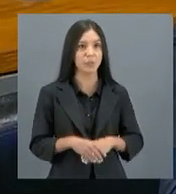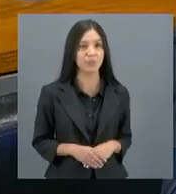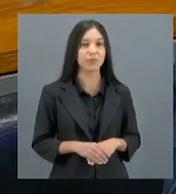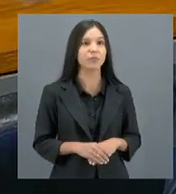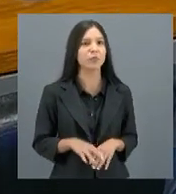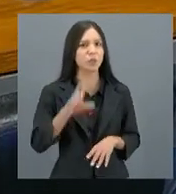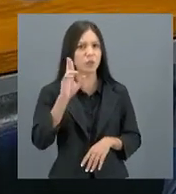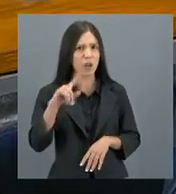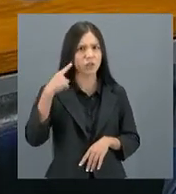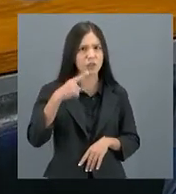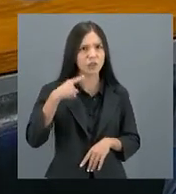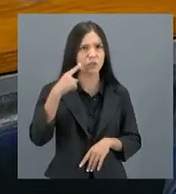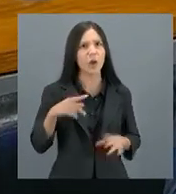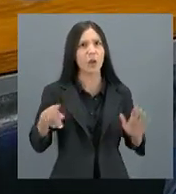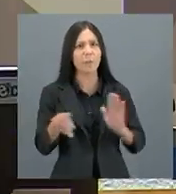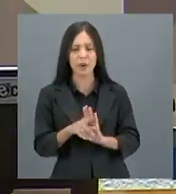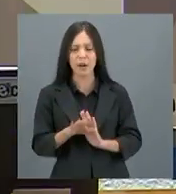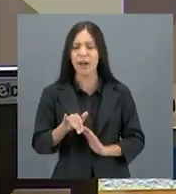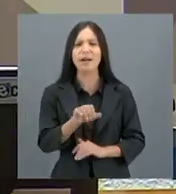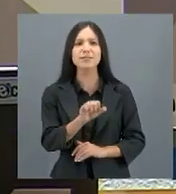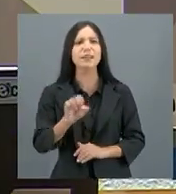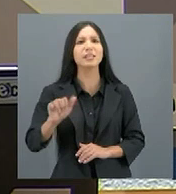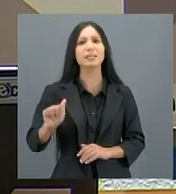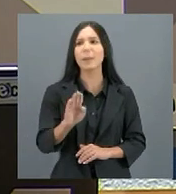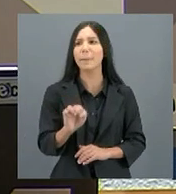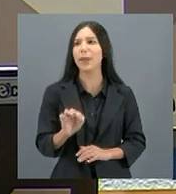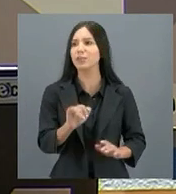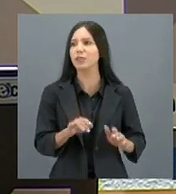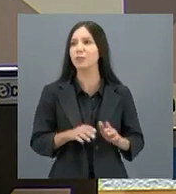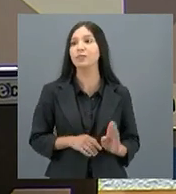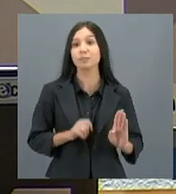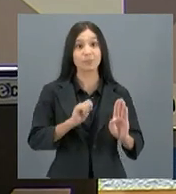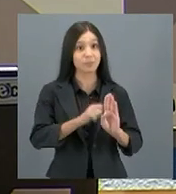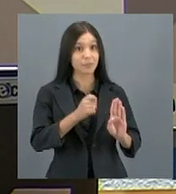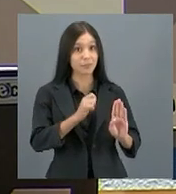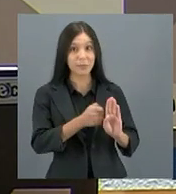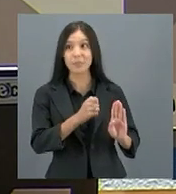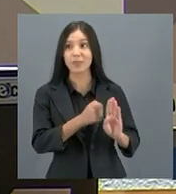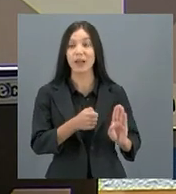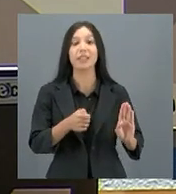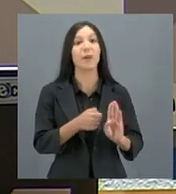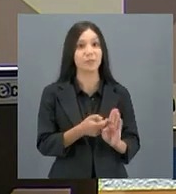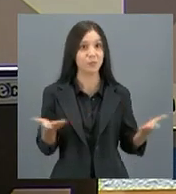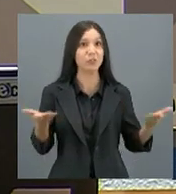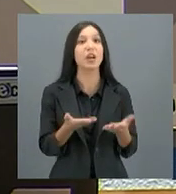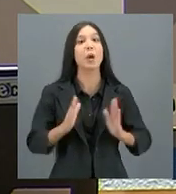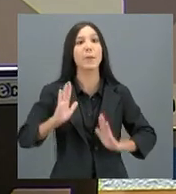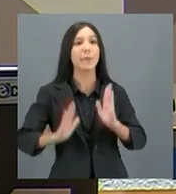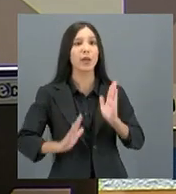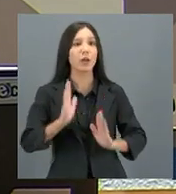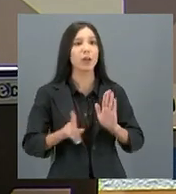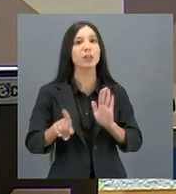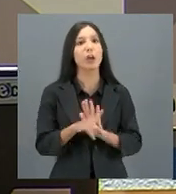Então, o senhor advoga para Casas Betis ou associação? Nesse momento não, mas fui liberado da quarentena e